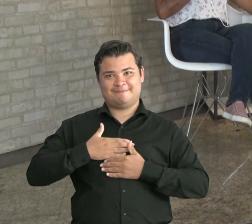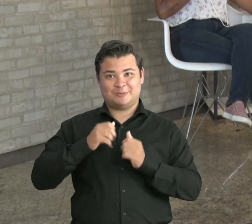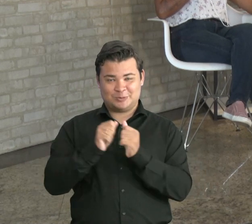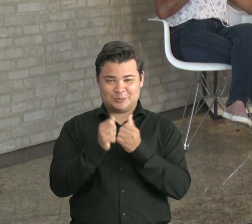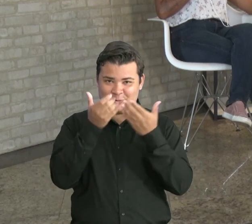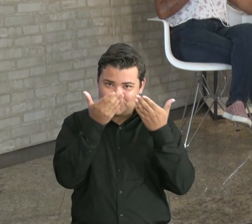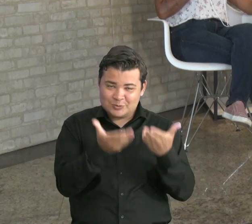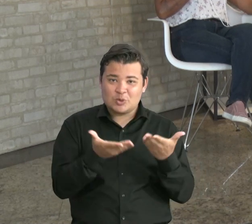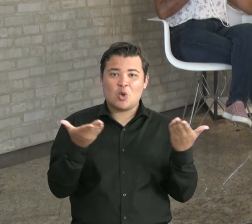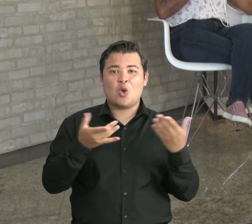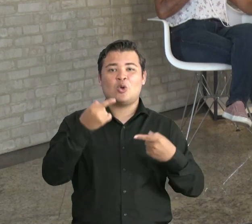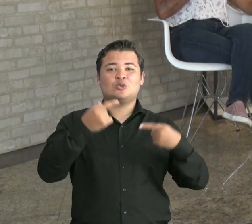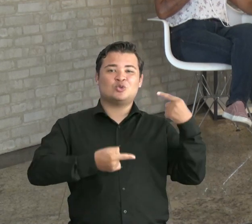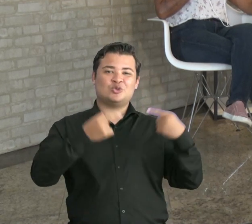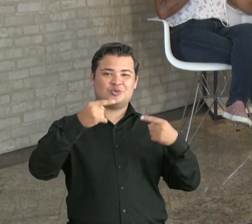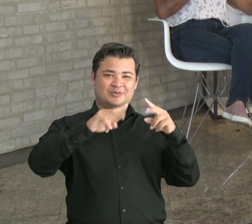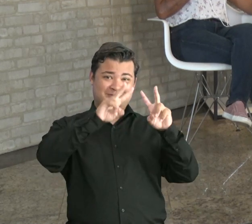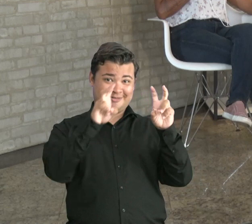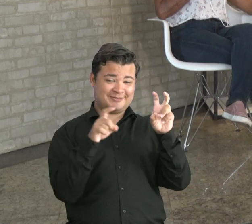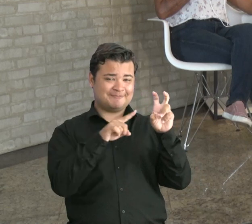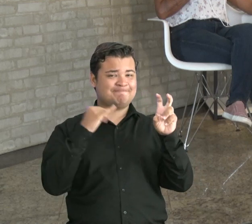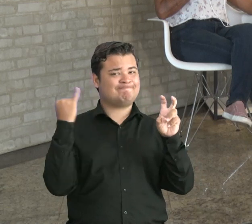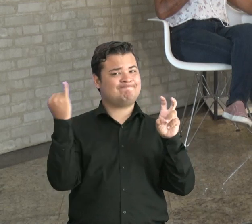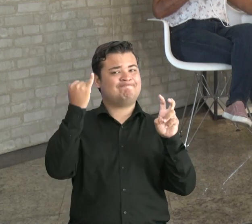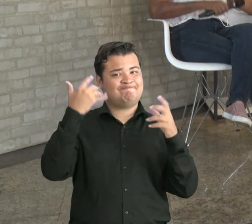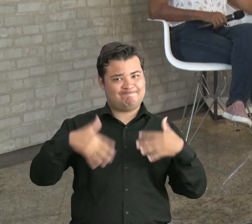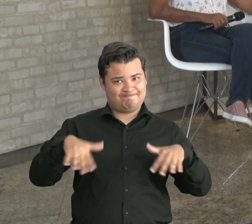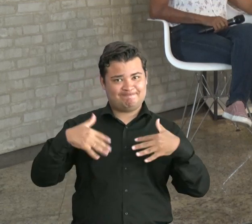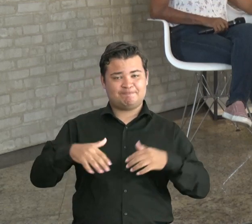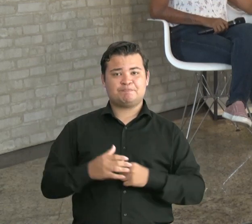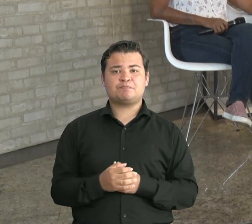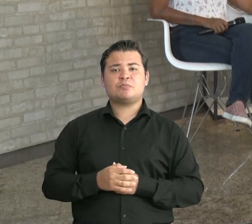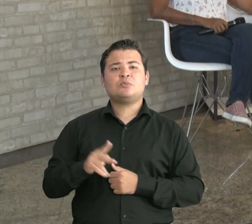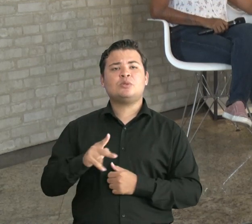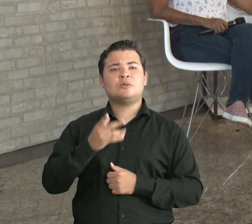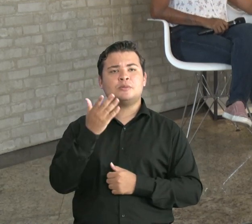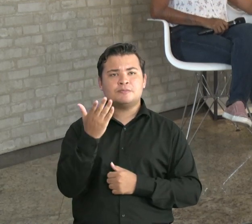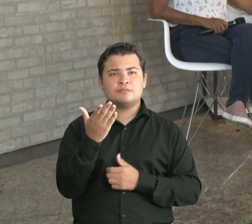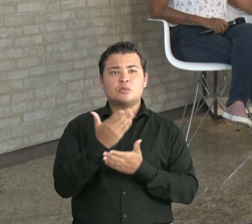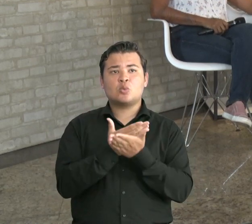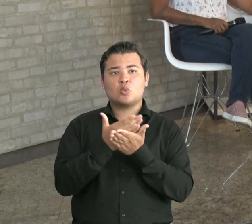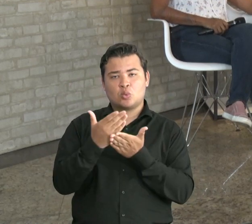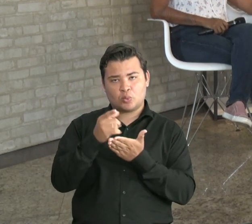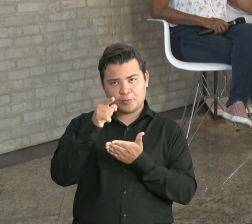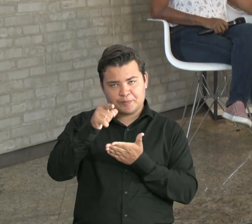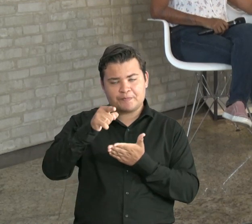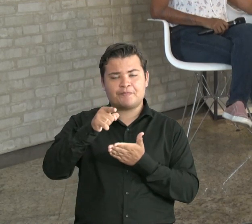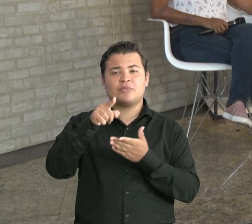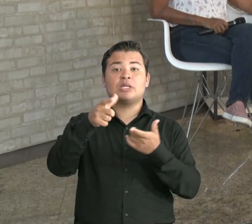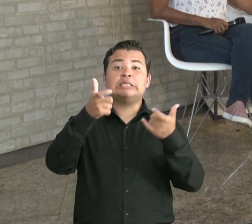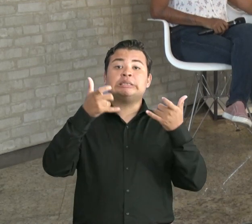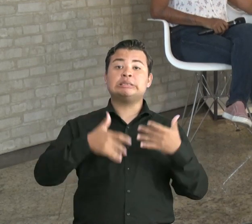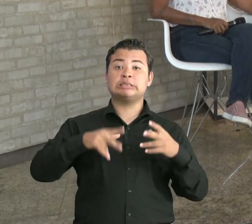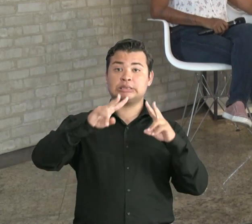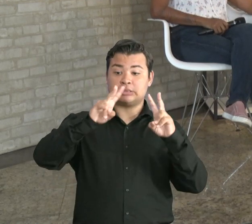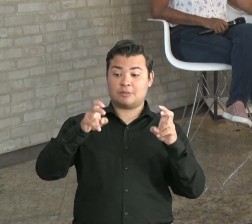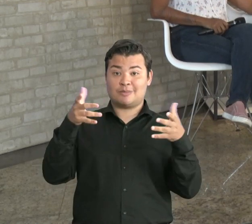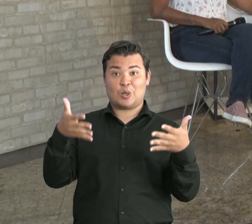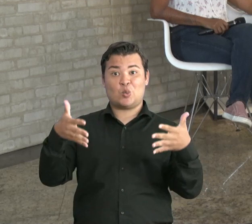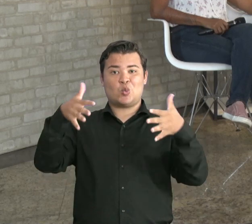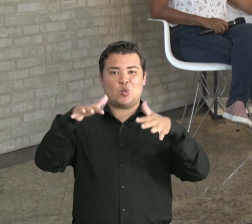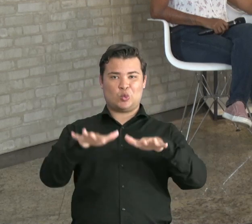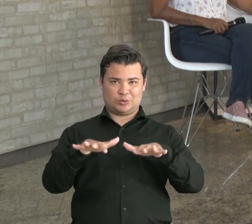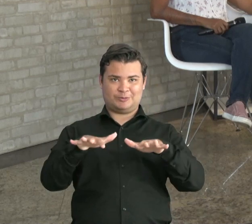aqui discutindo temática tão importante. Professora, eu vou começar com a senhora para a gente falar também sobre a questão da